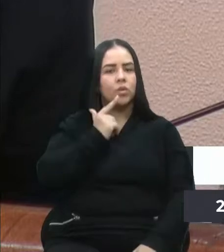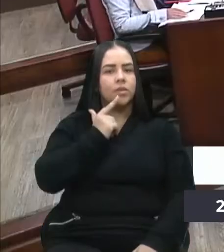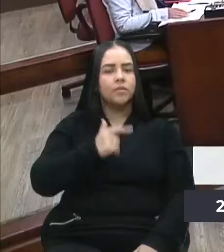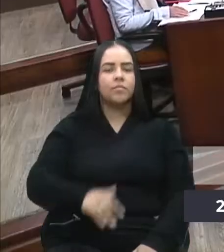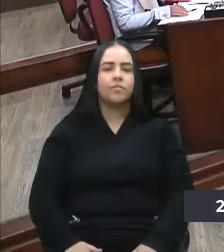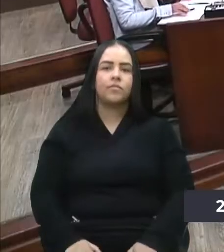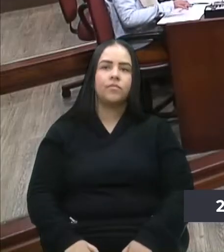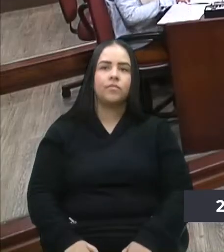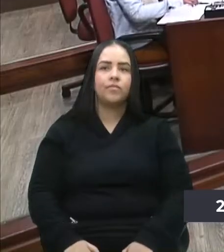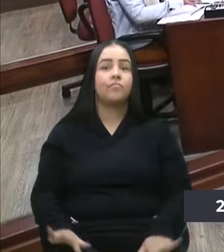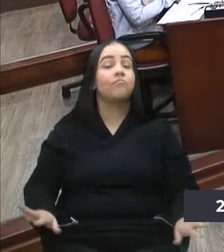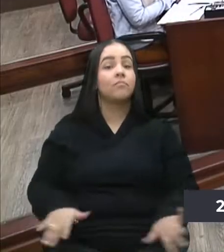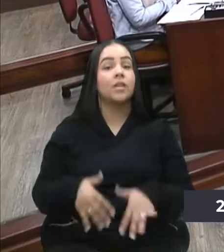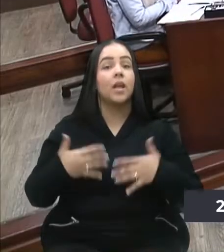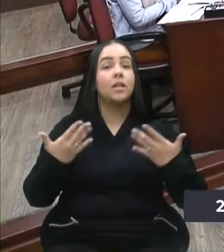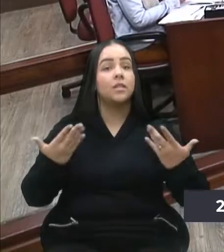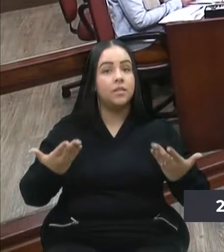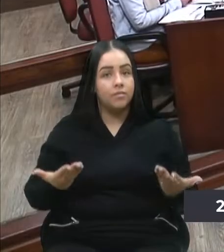Então,